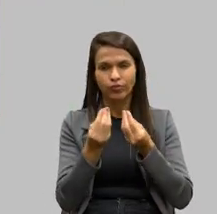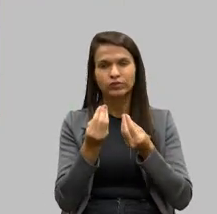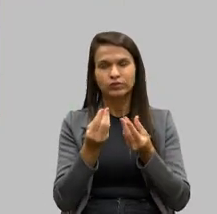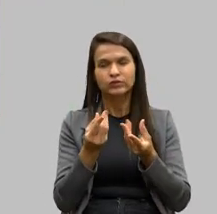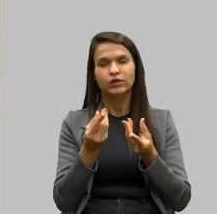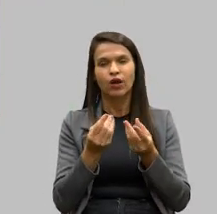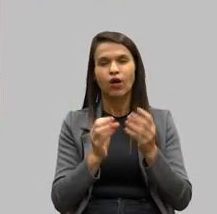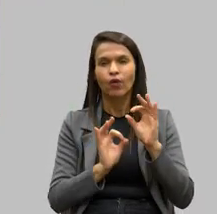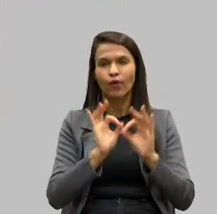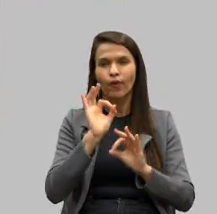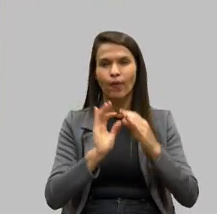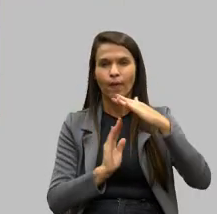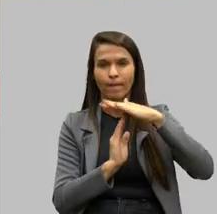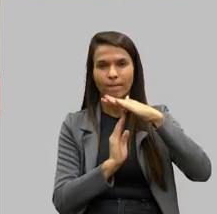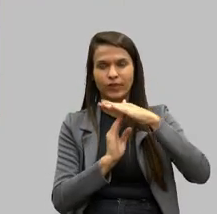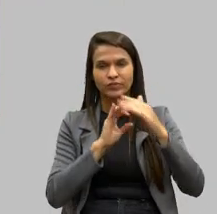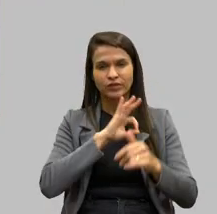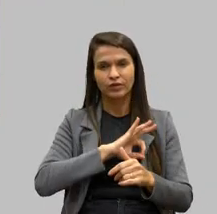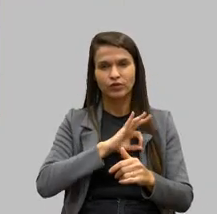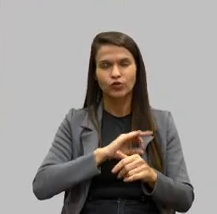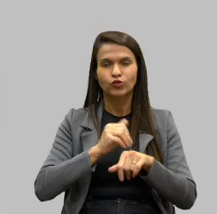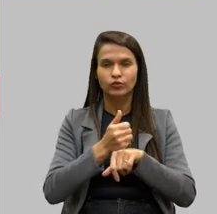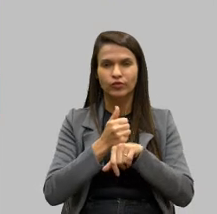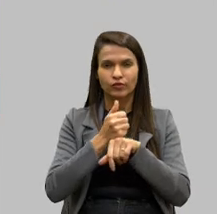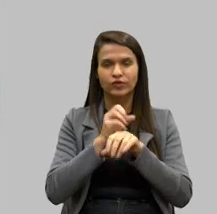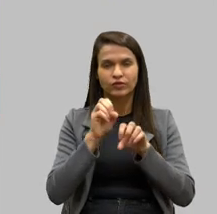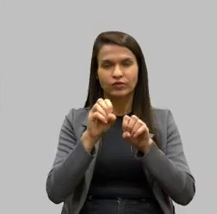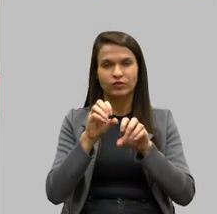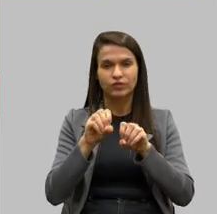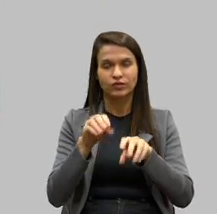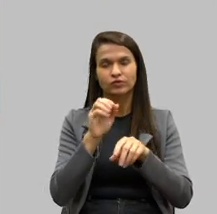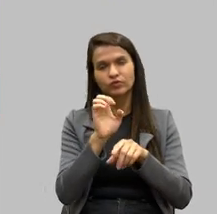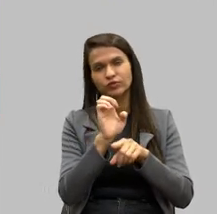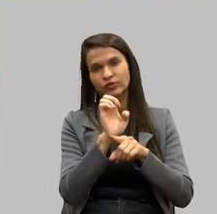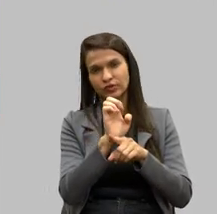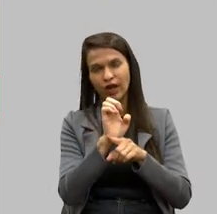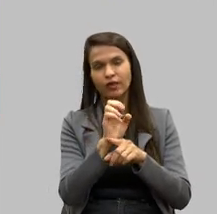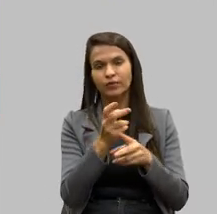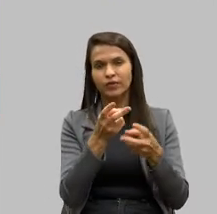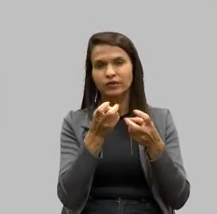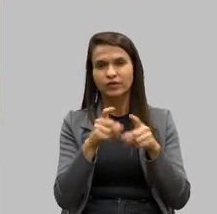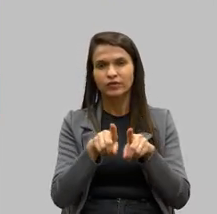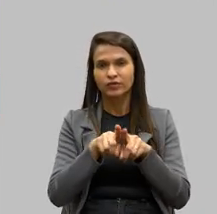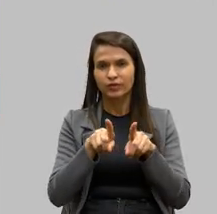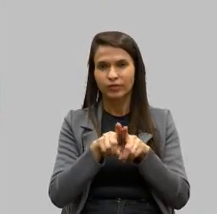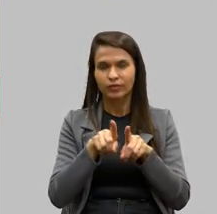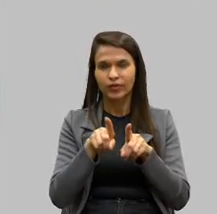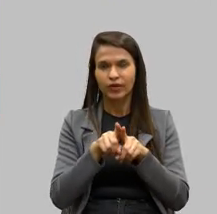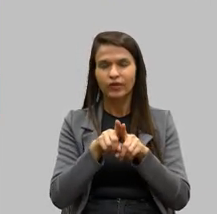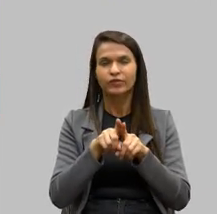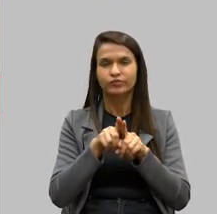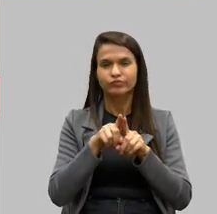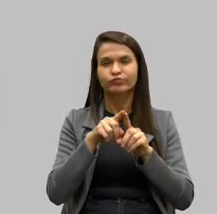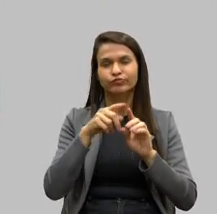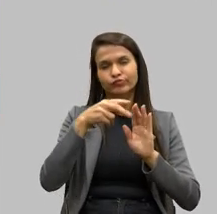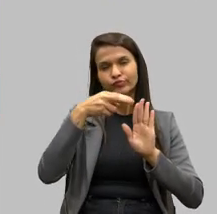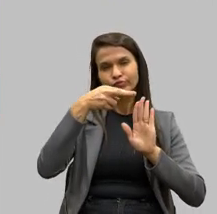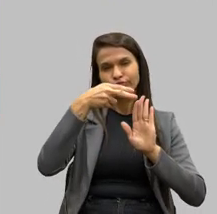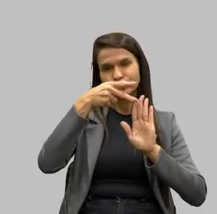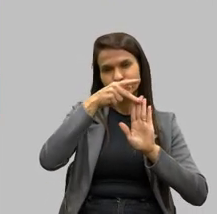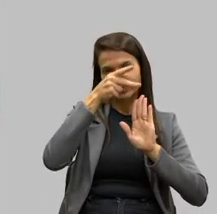o reajuste do piso salarial dos profissionais da educação do Estado, considerando a concessão da medida cautelar na ação direta de